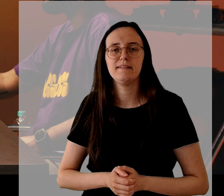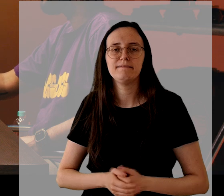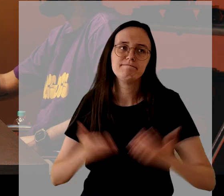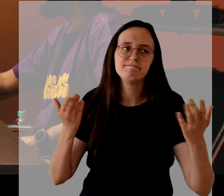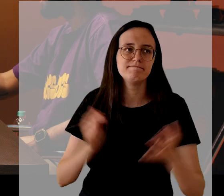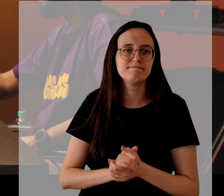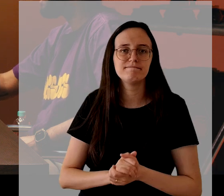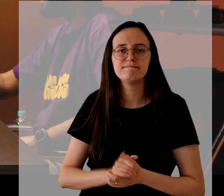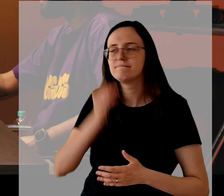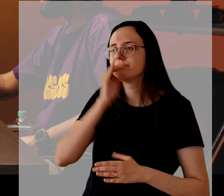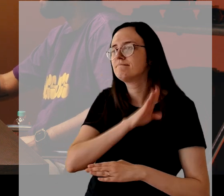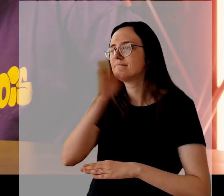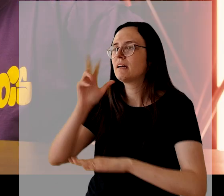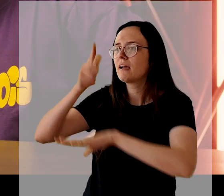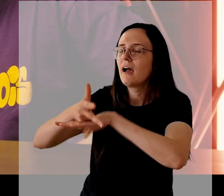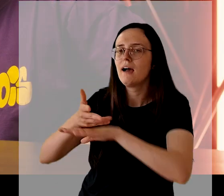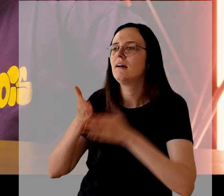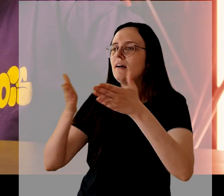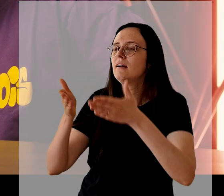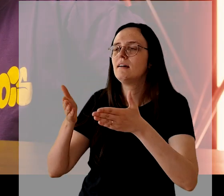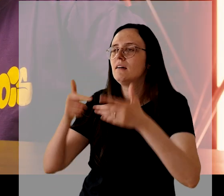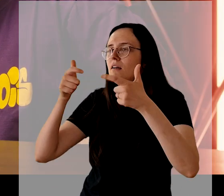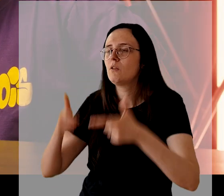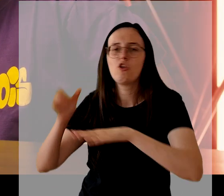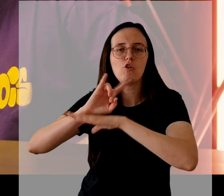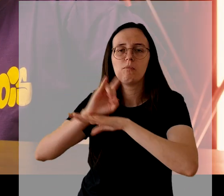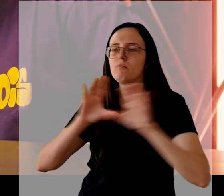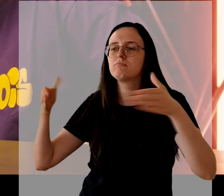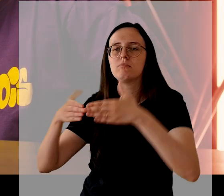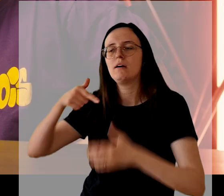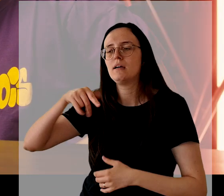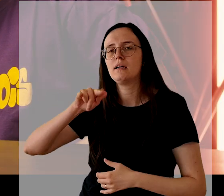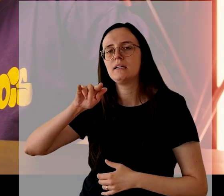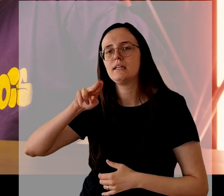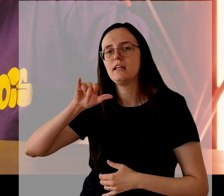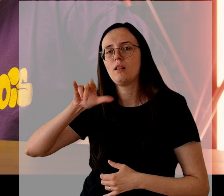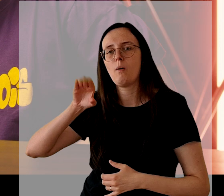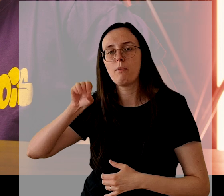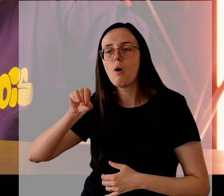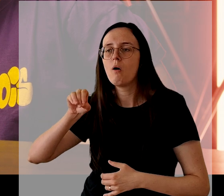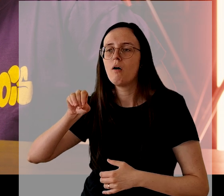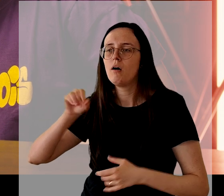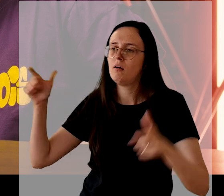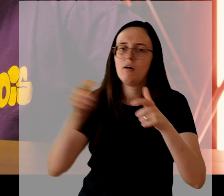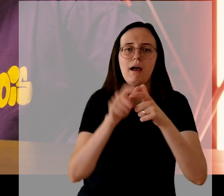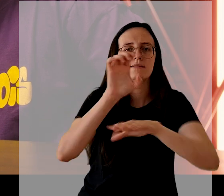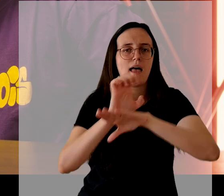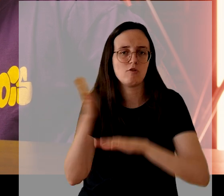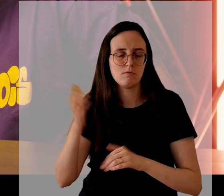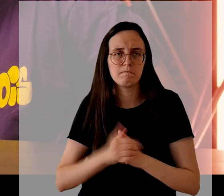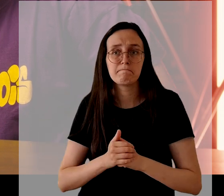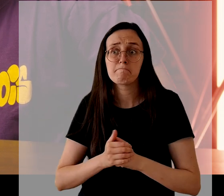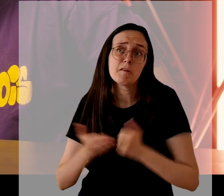Sei lá, fui gravar um documentário num quilombo no interior do estado. E aí,